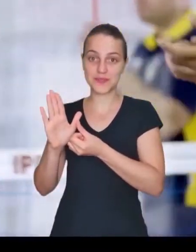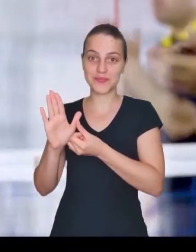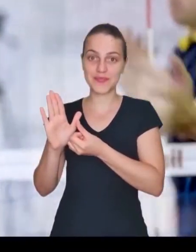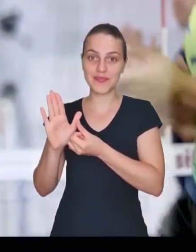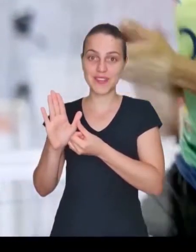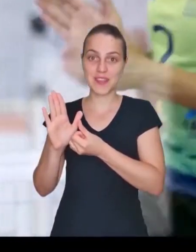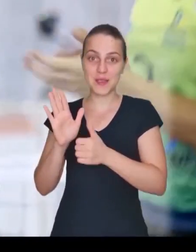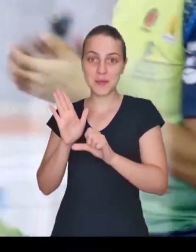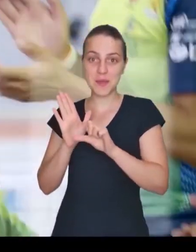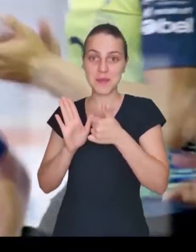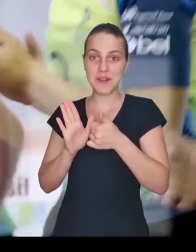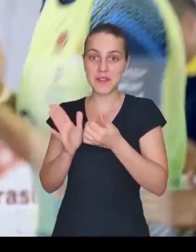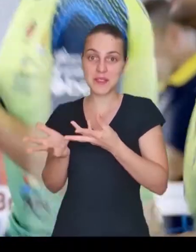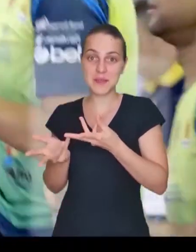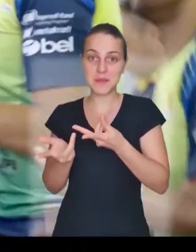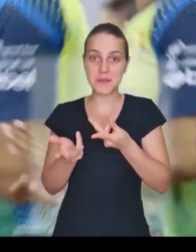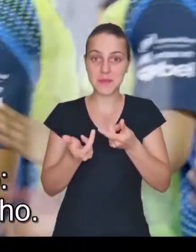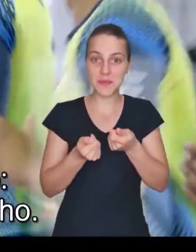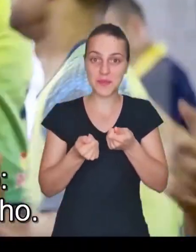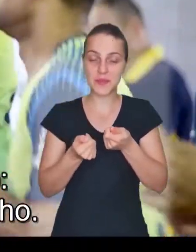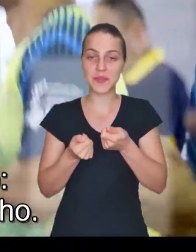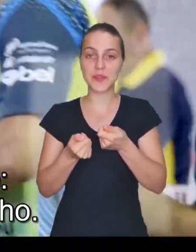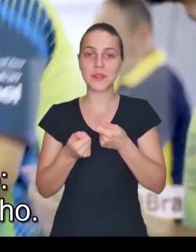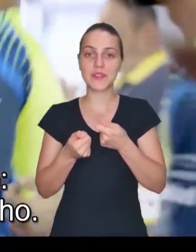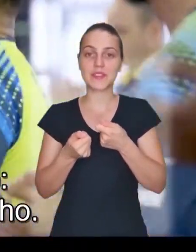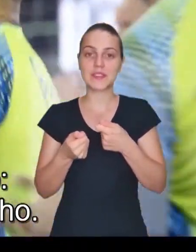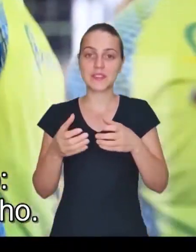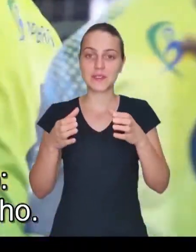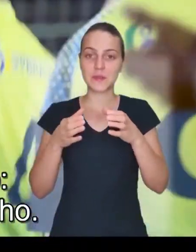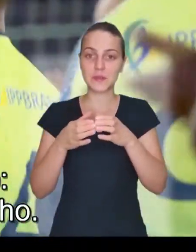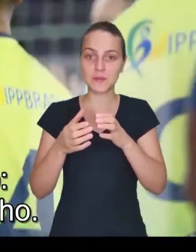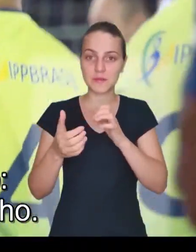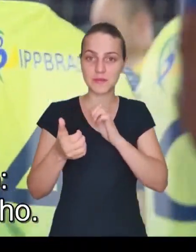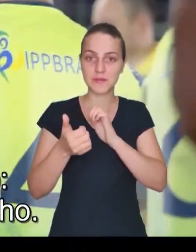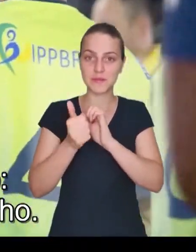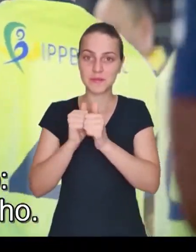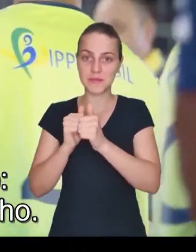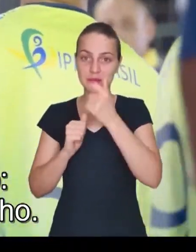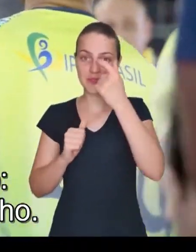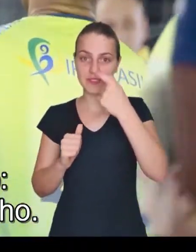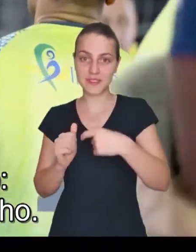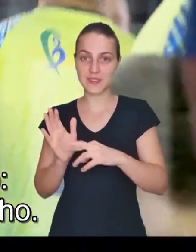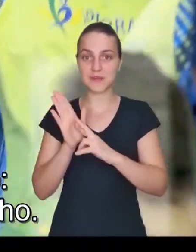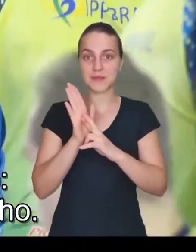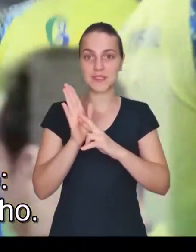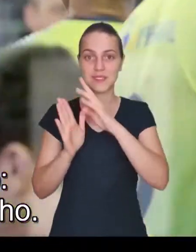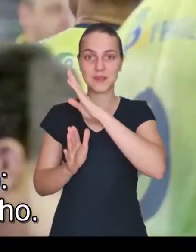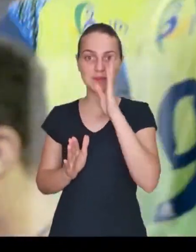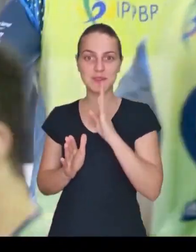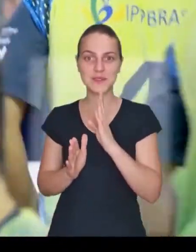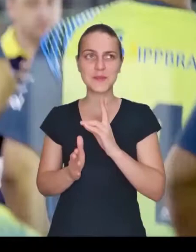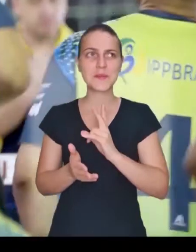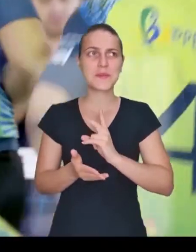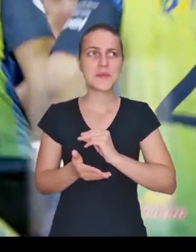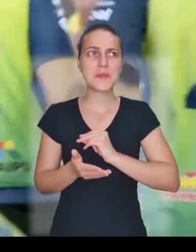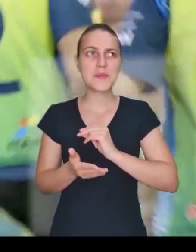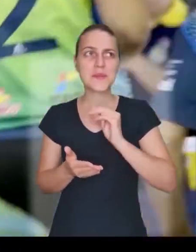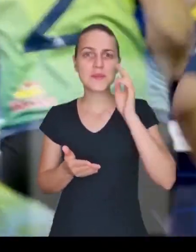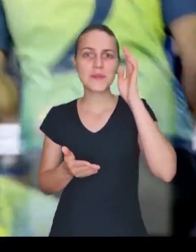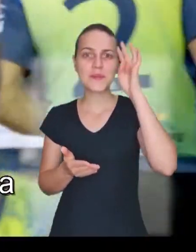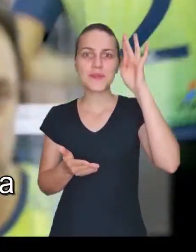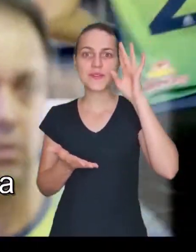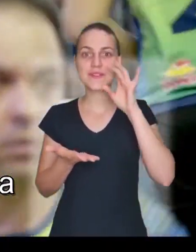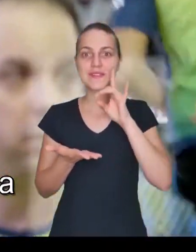para a seleção, minha primeira convocação. Foi, né, tipo, aquela sensação, nossa, né, tô realizando meu sonho, tô indo pra seleção e